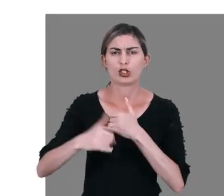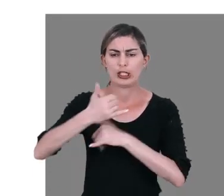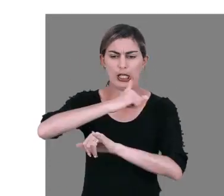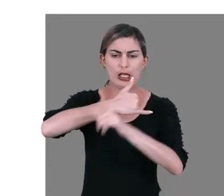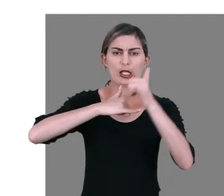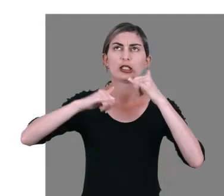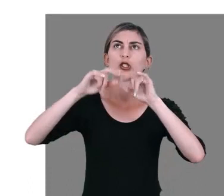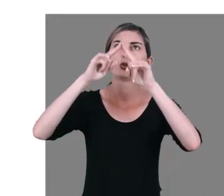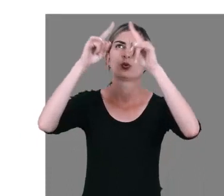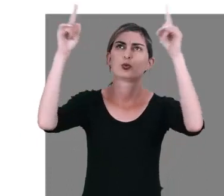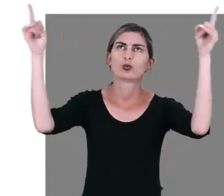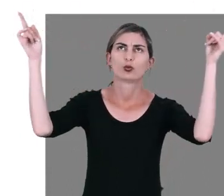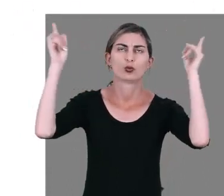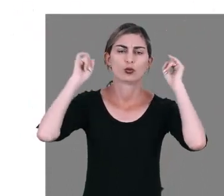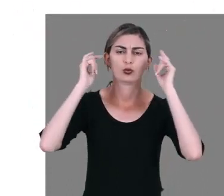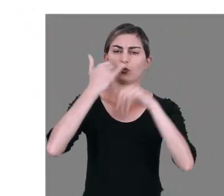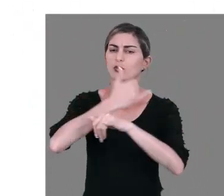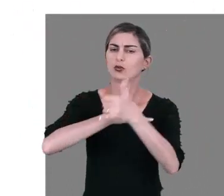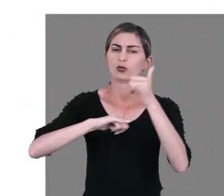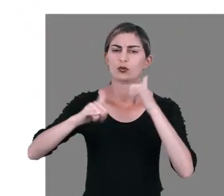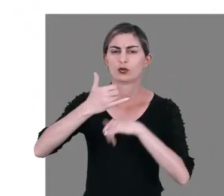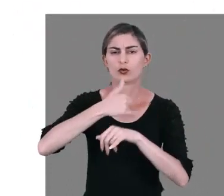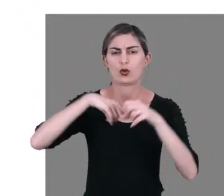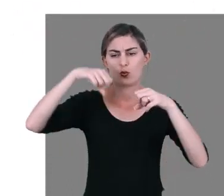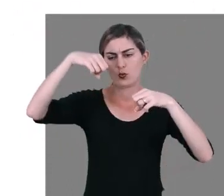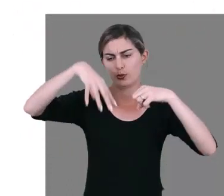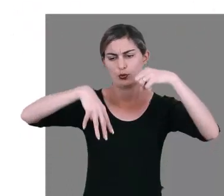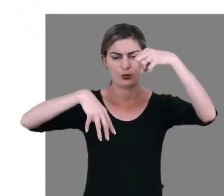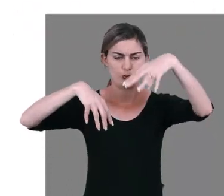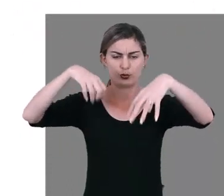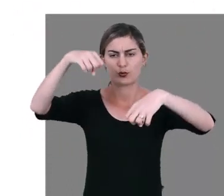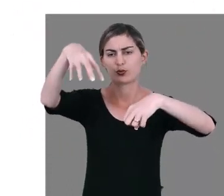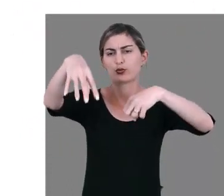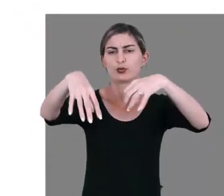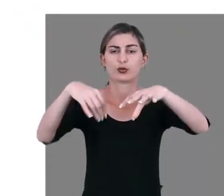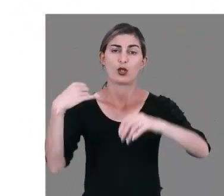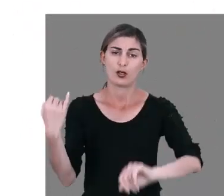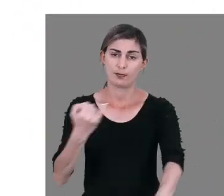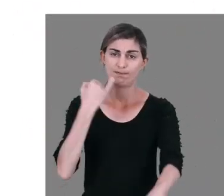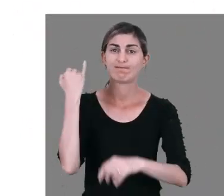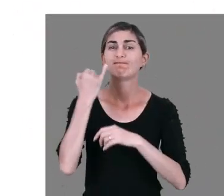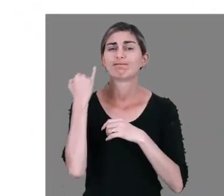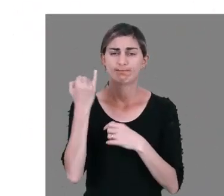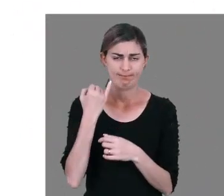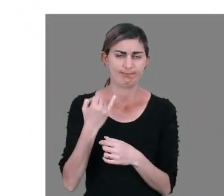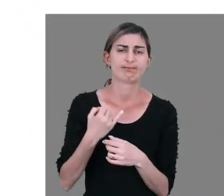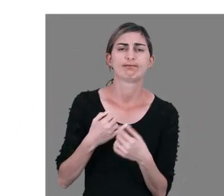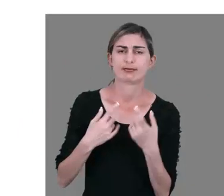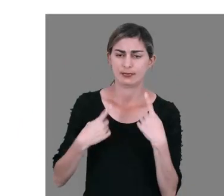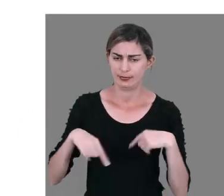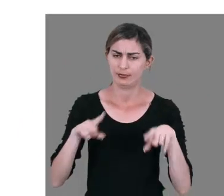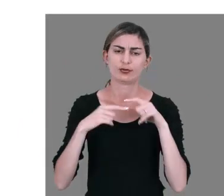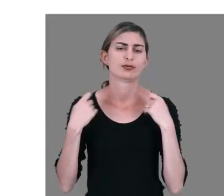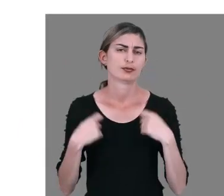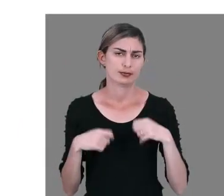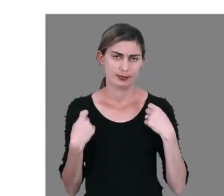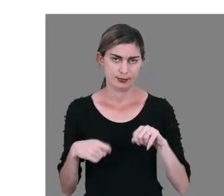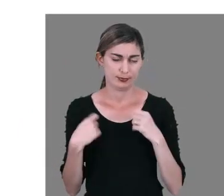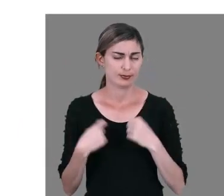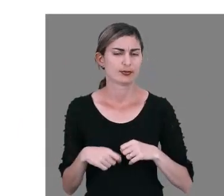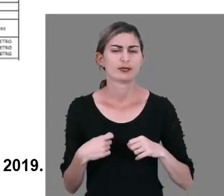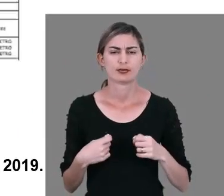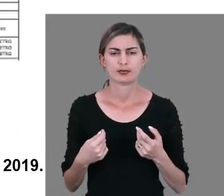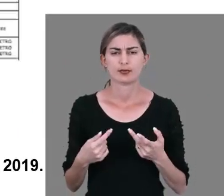elétrico, né, que vai estar associado também ao projeto luminotécnico, que é muito importante, né? Nós precisamos,